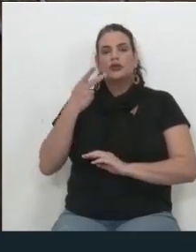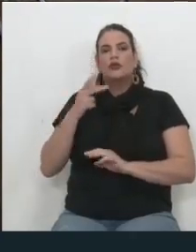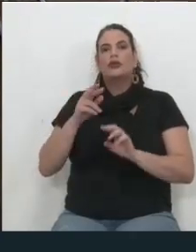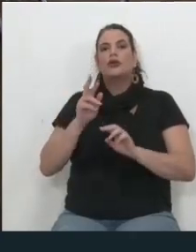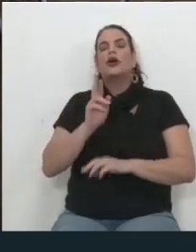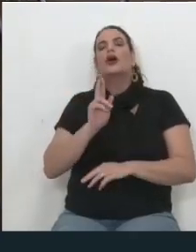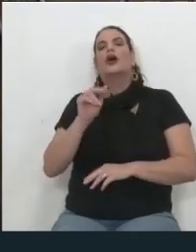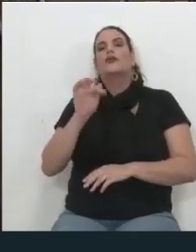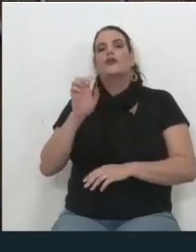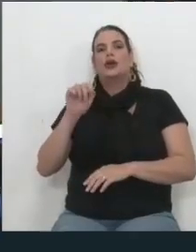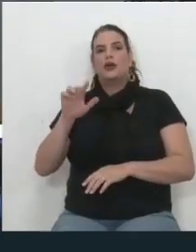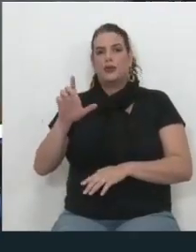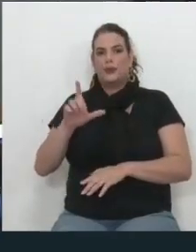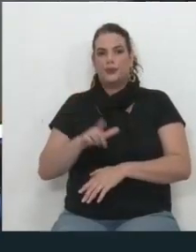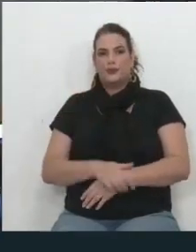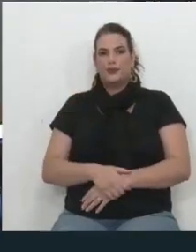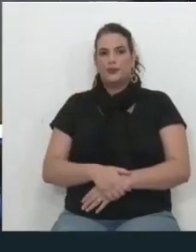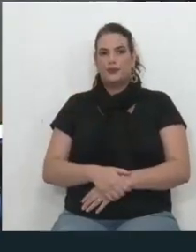ordem, presidente.